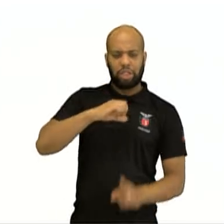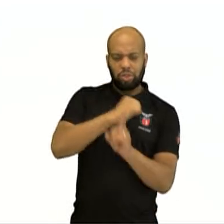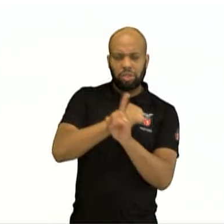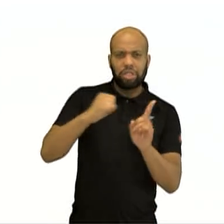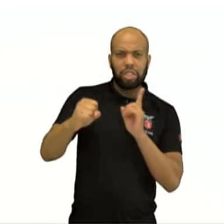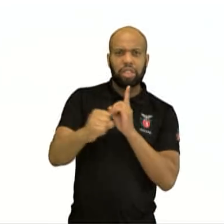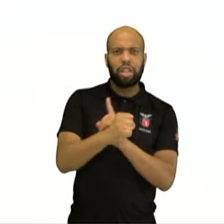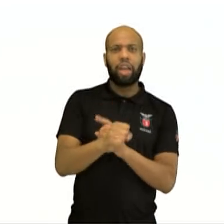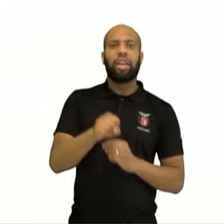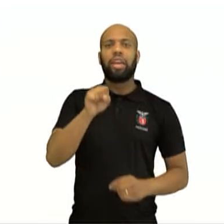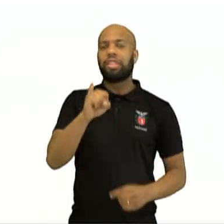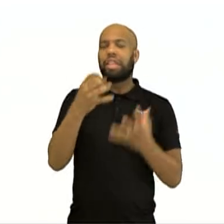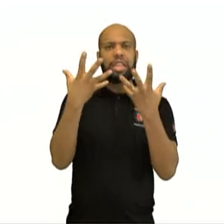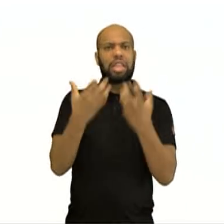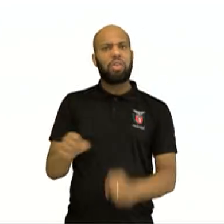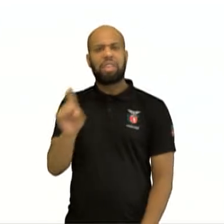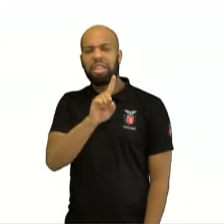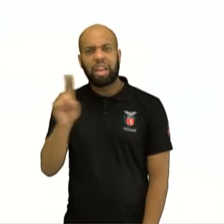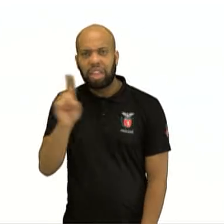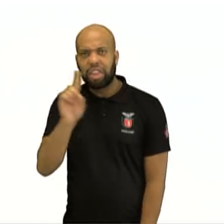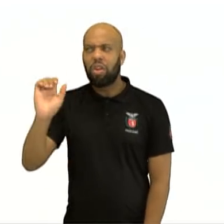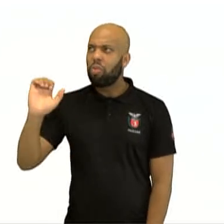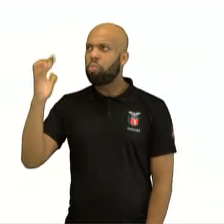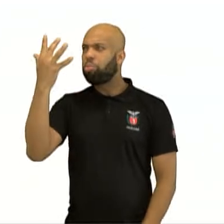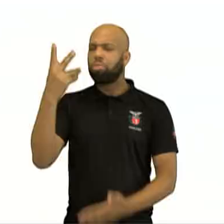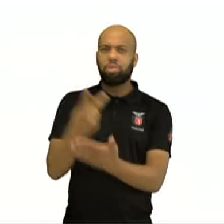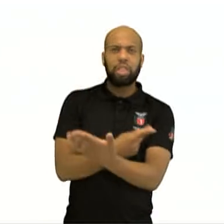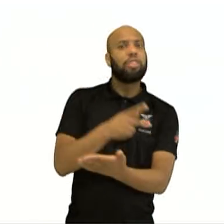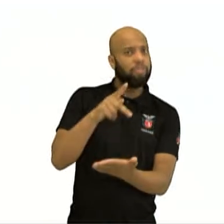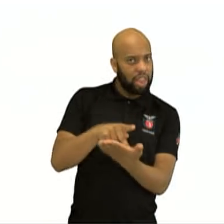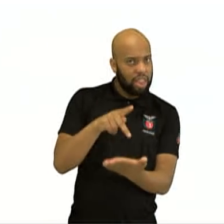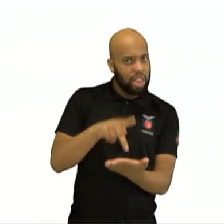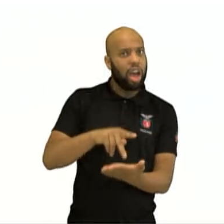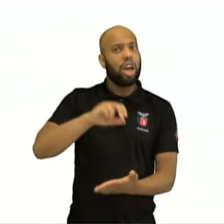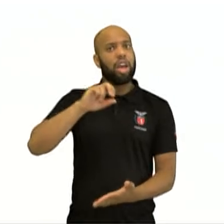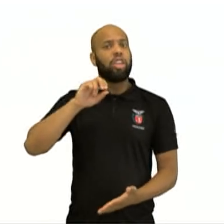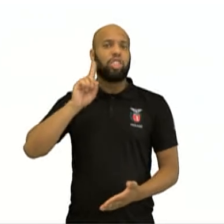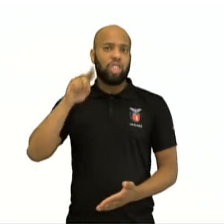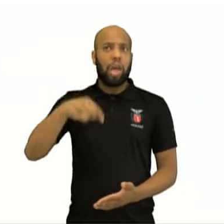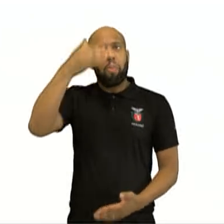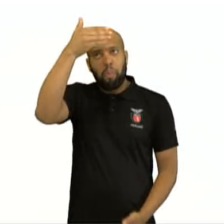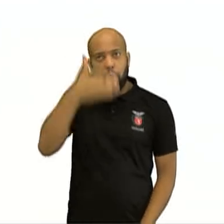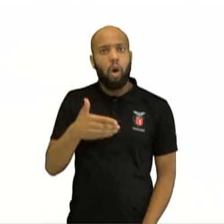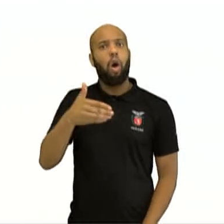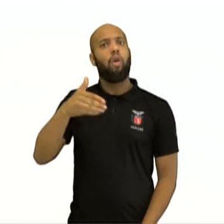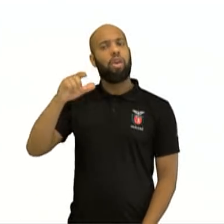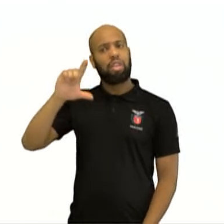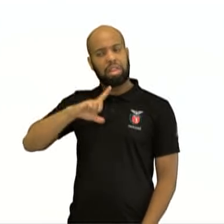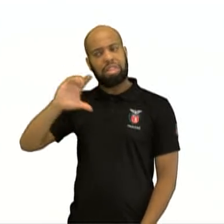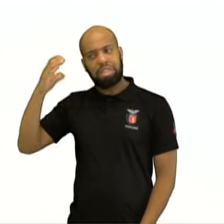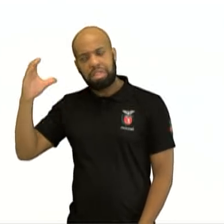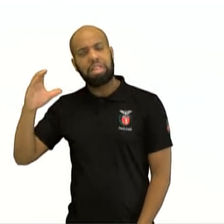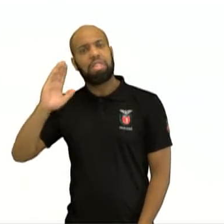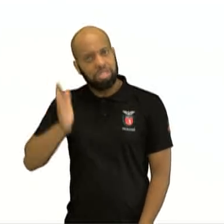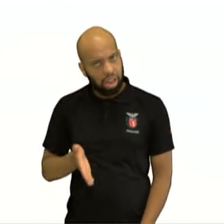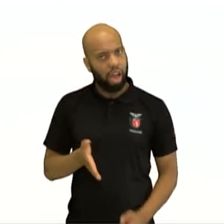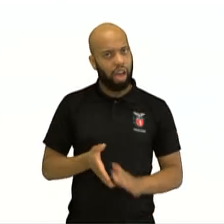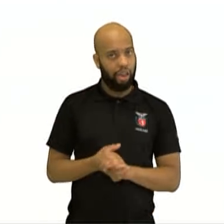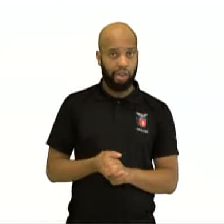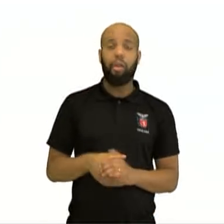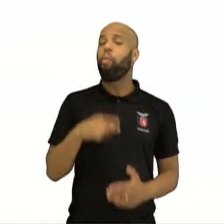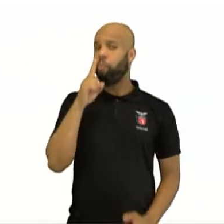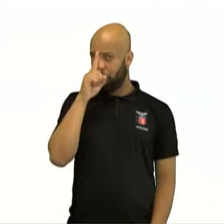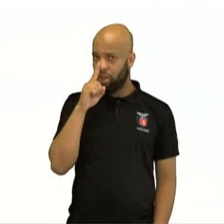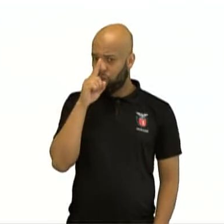sociedade na recusa em aceitar fatos que são evidentes ou foram cientificamente comprovados? Por